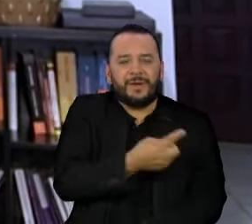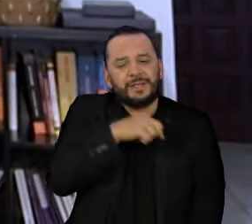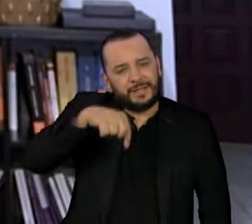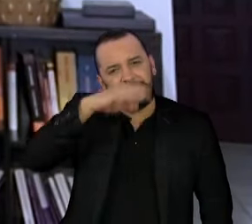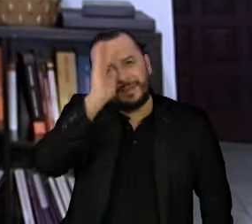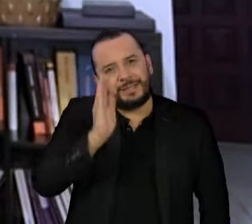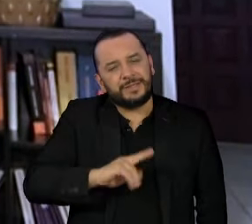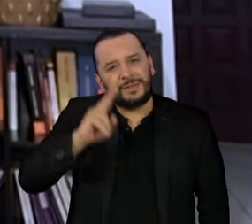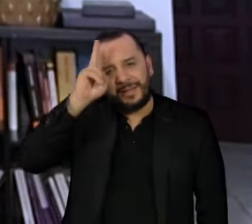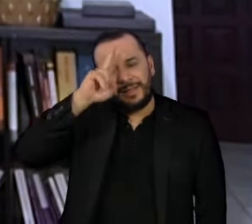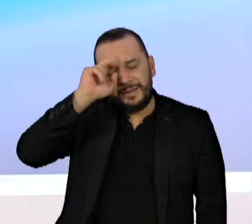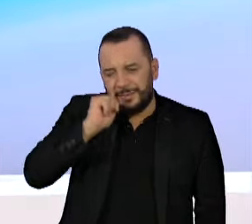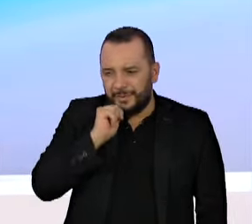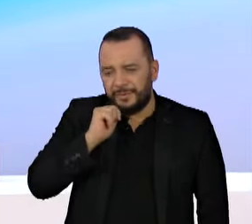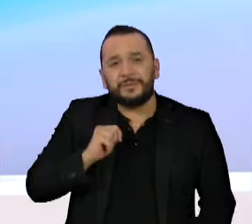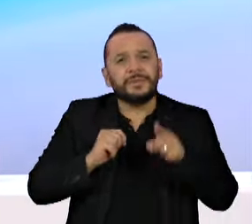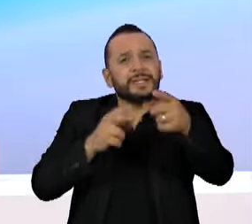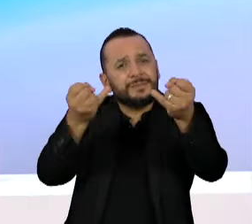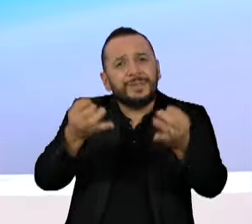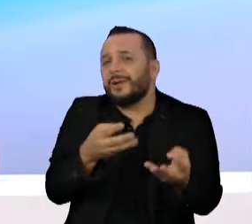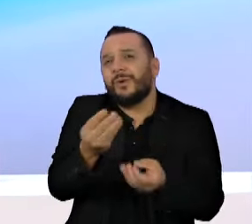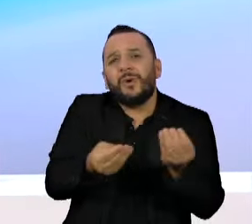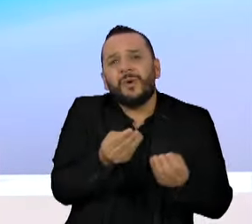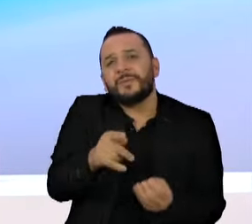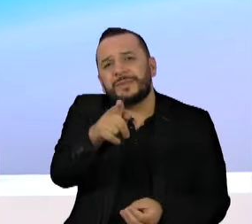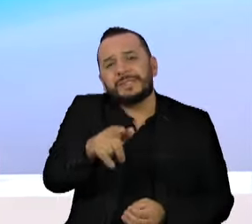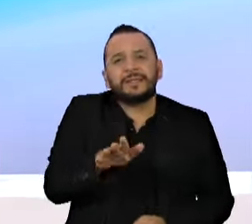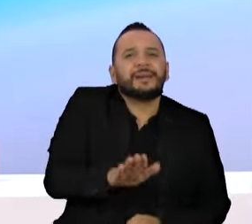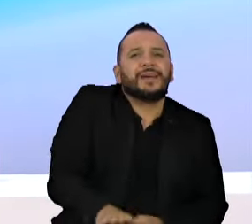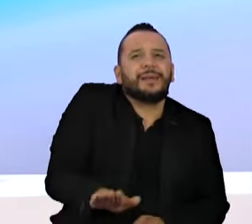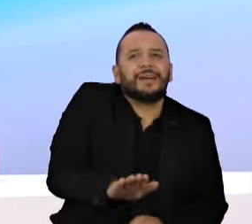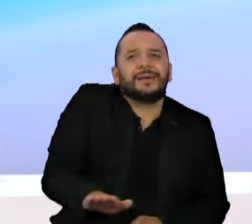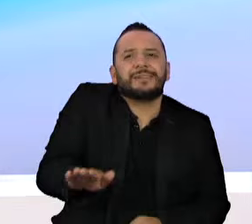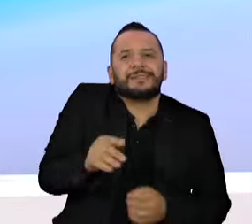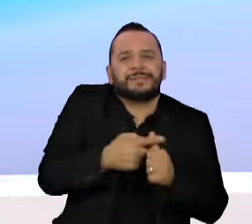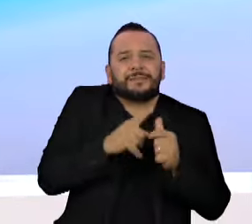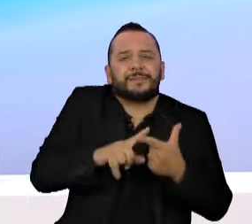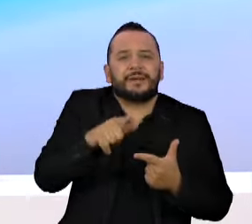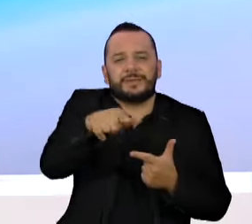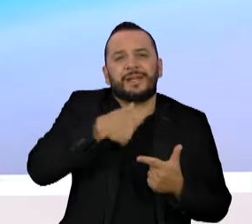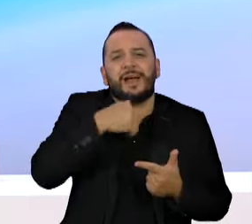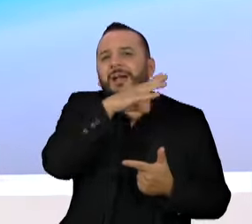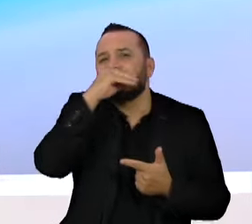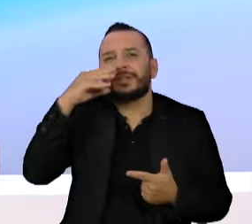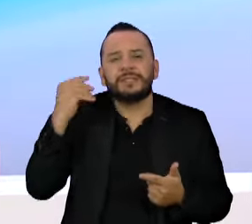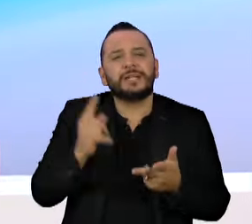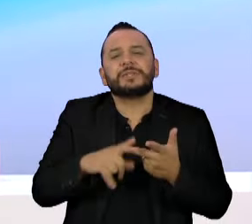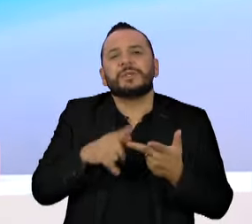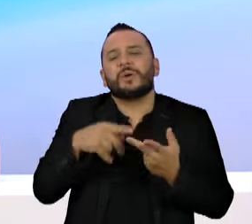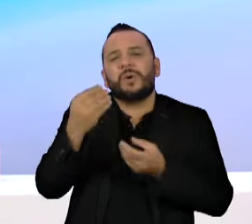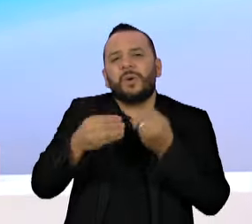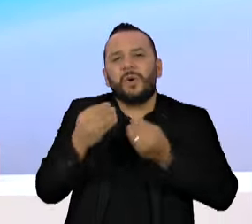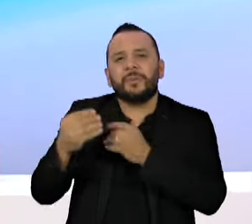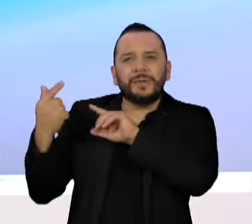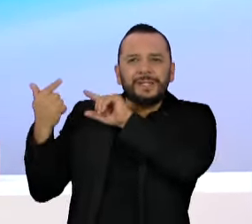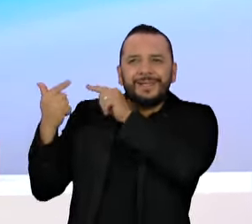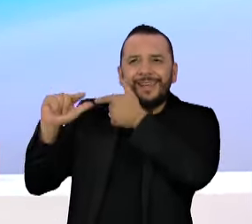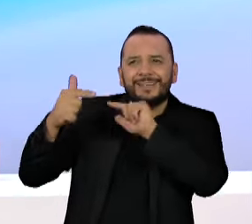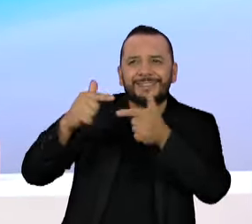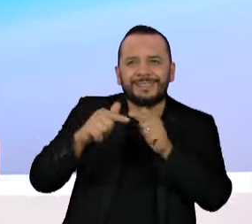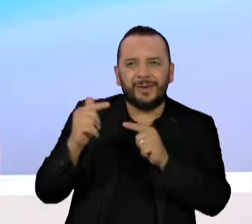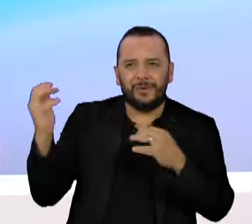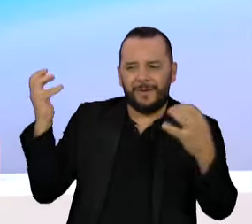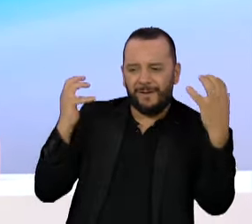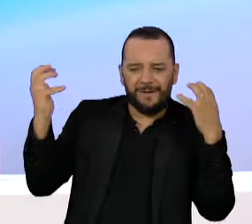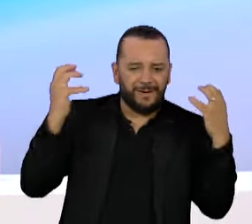sobre a sua infância, a sua adolescência, sobre essa mistura de tradições. Que você contasse um